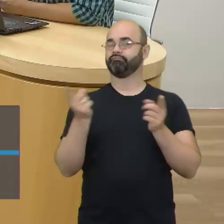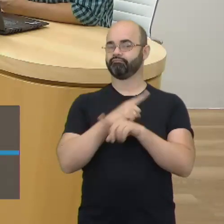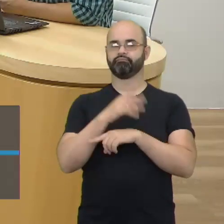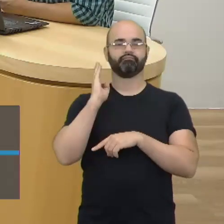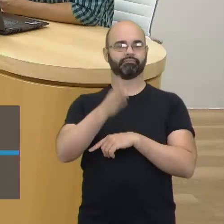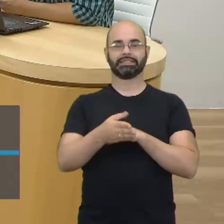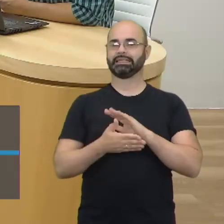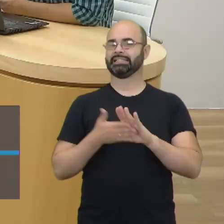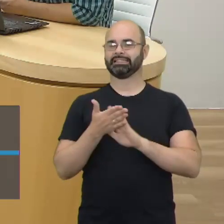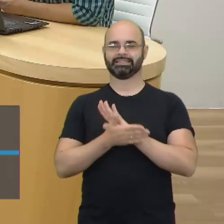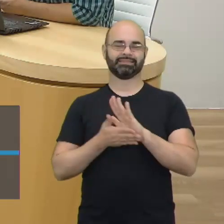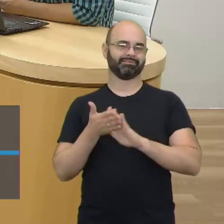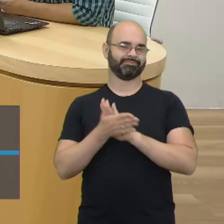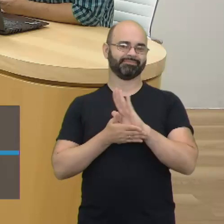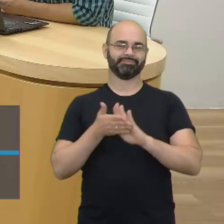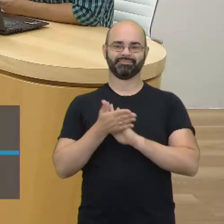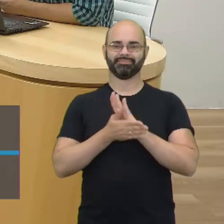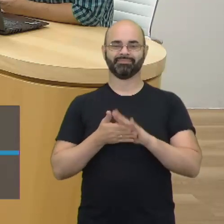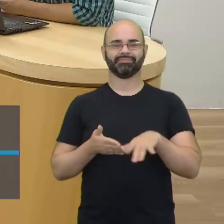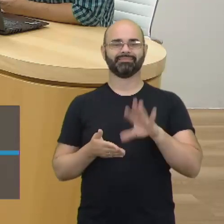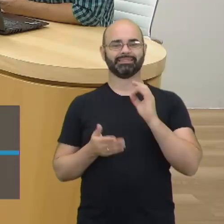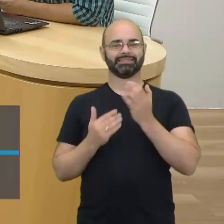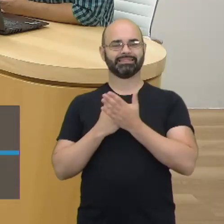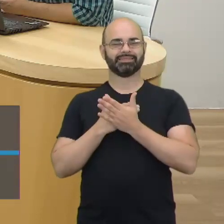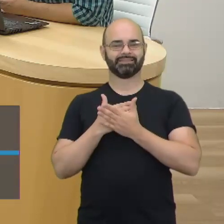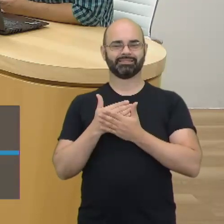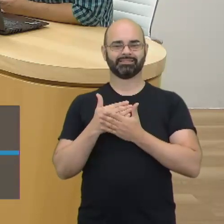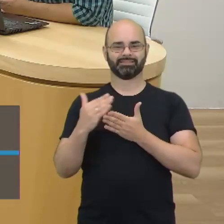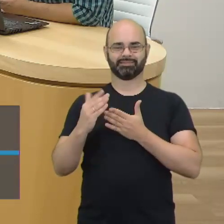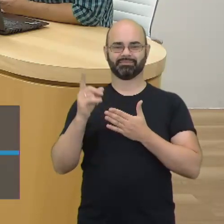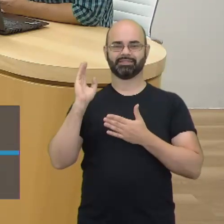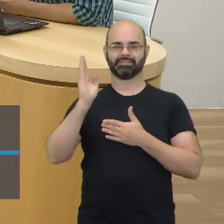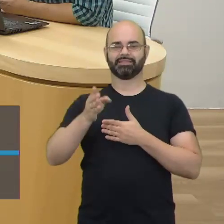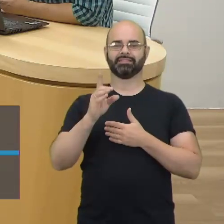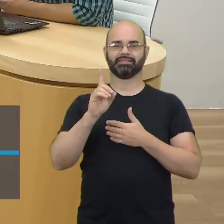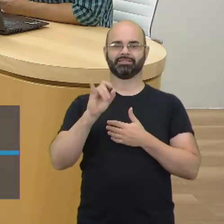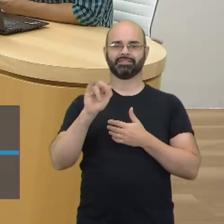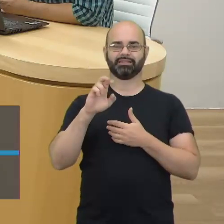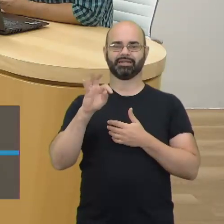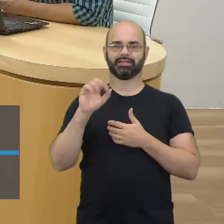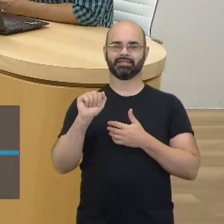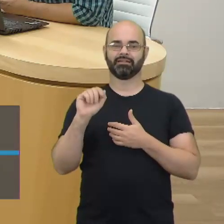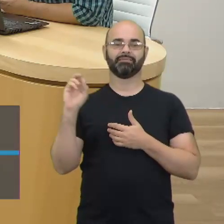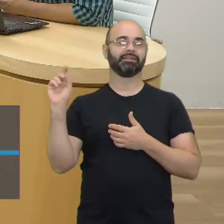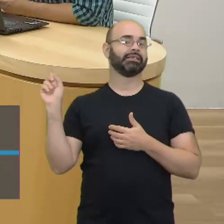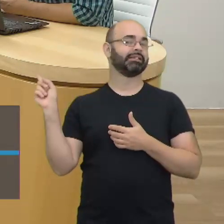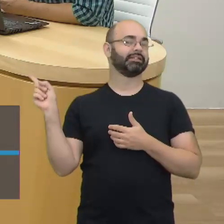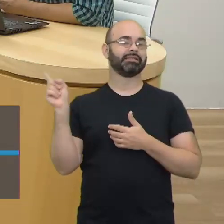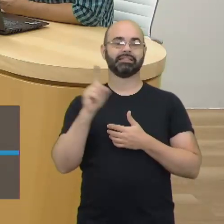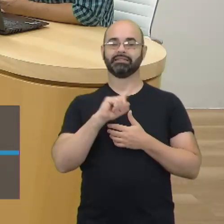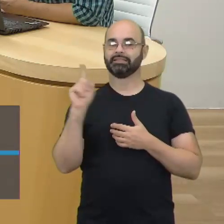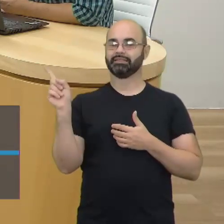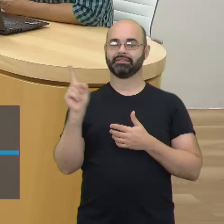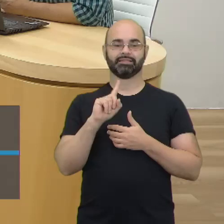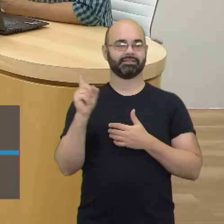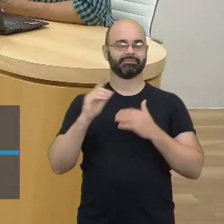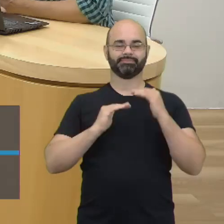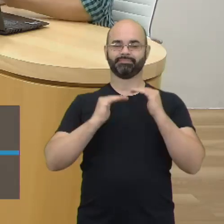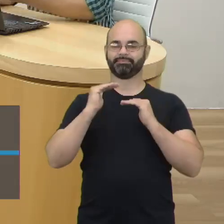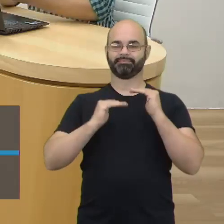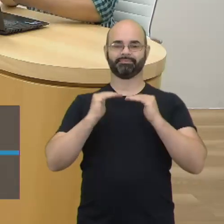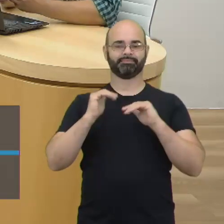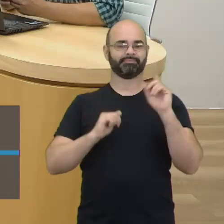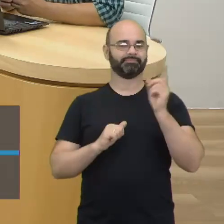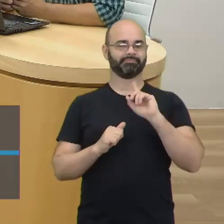direta. Legal, Muito só bem. no comecinho ali que parece que deu direta, né? Deu Até a direta, terceira. né? Mas aqui, ó, vamos apontar aqui. Não são proporcionais. Essa